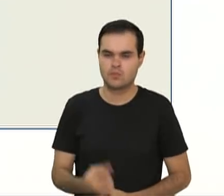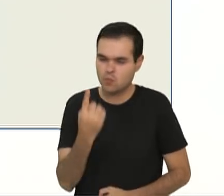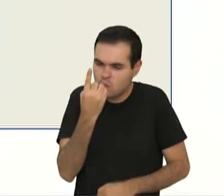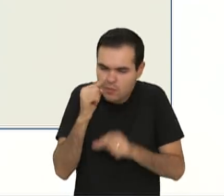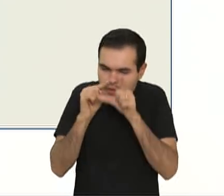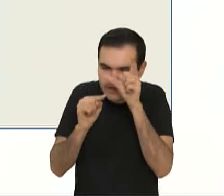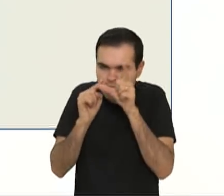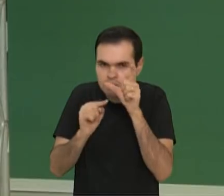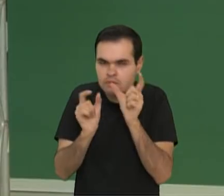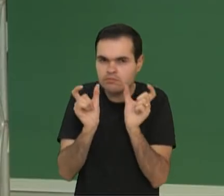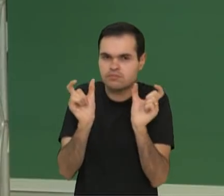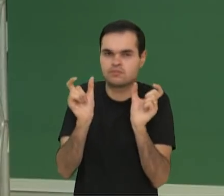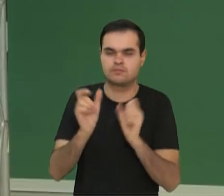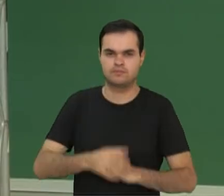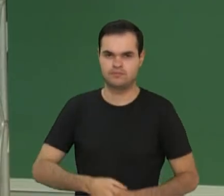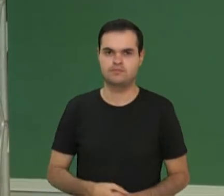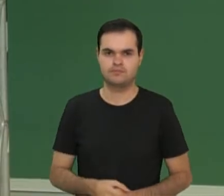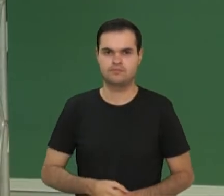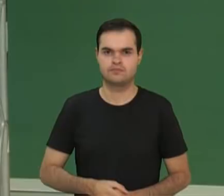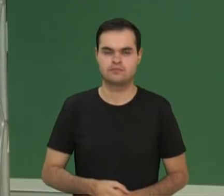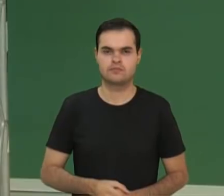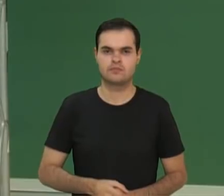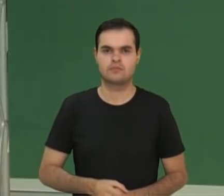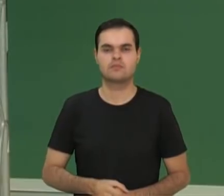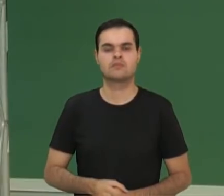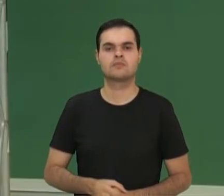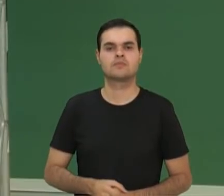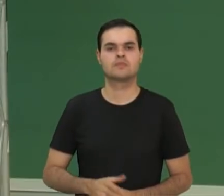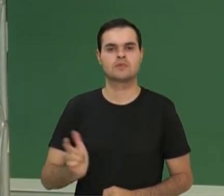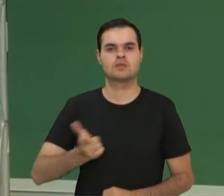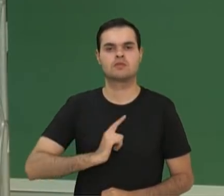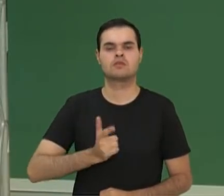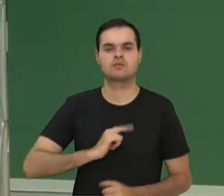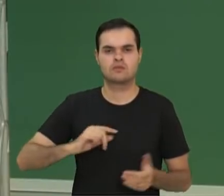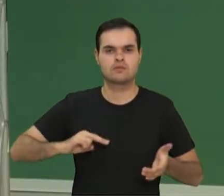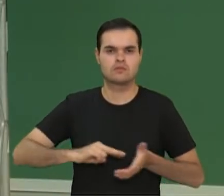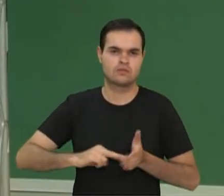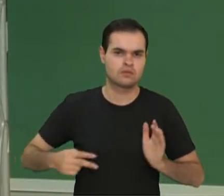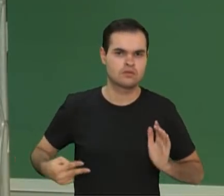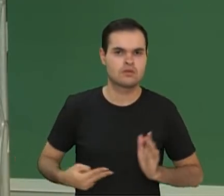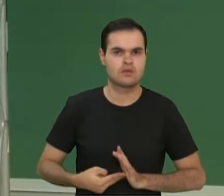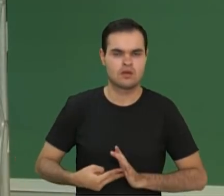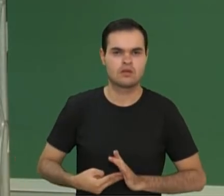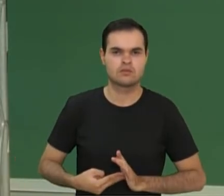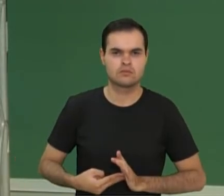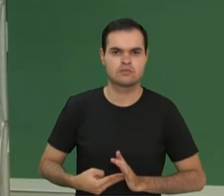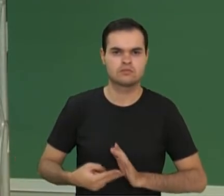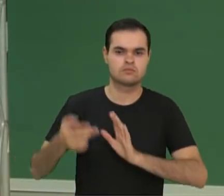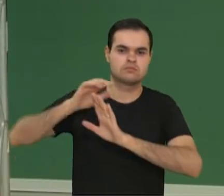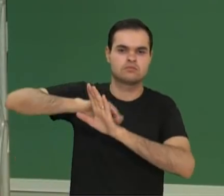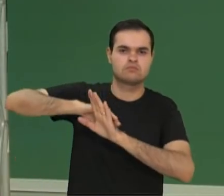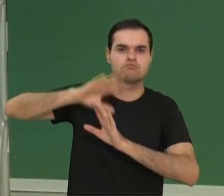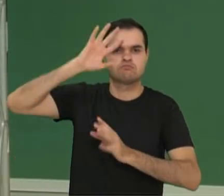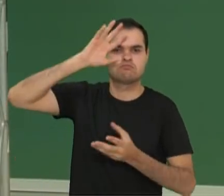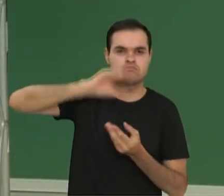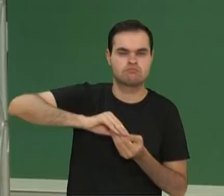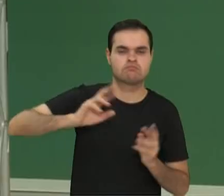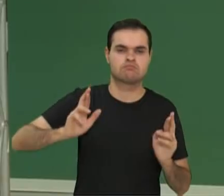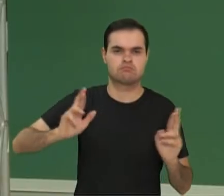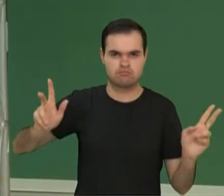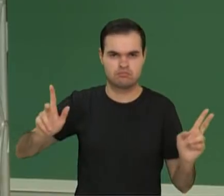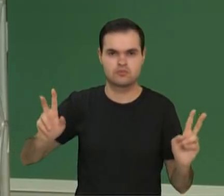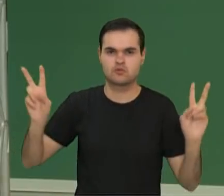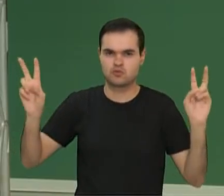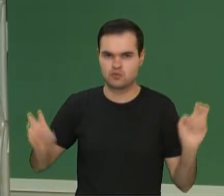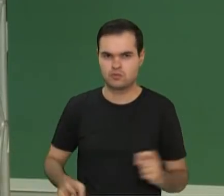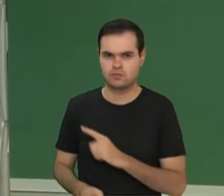ele já fez isso intencionalmente. Podemos ter alguns significados, algumas interpretações diferentes sobre